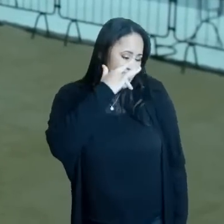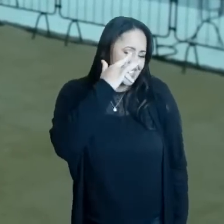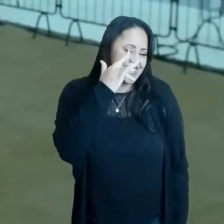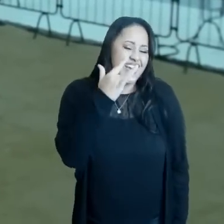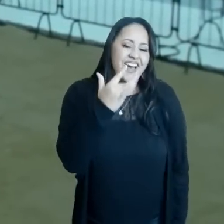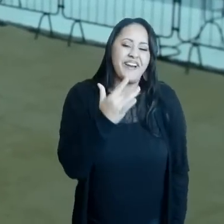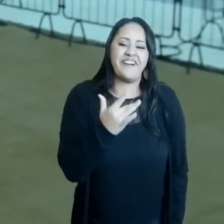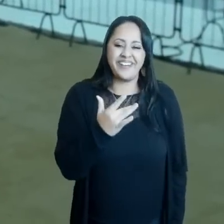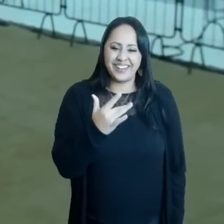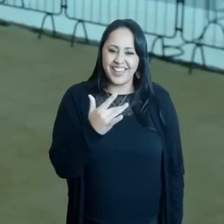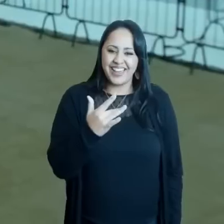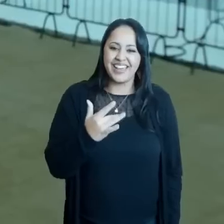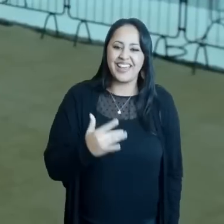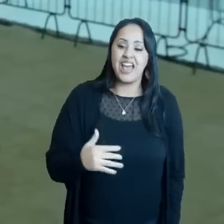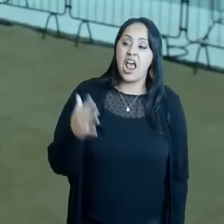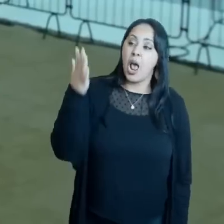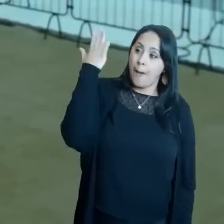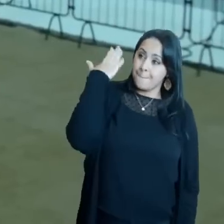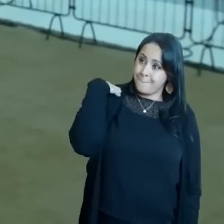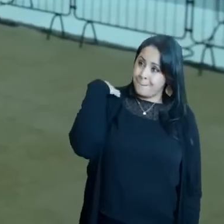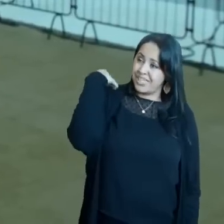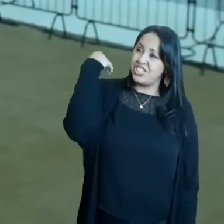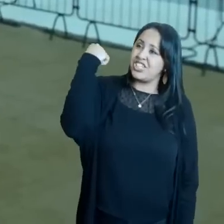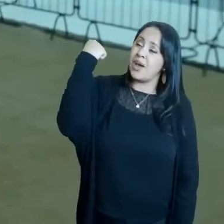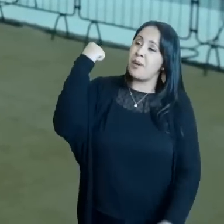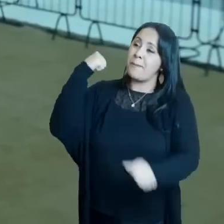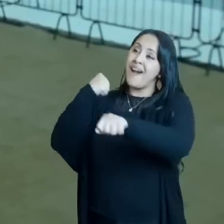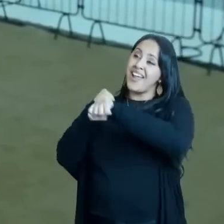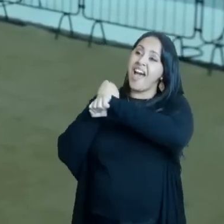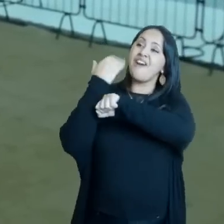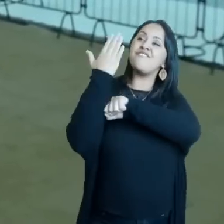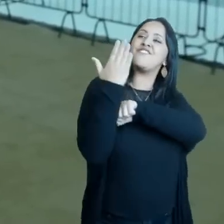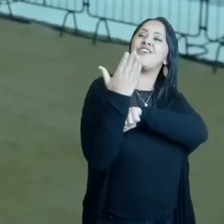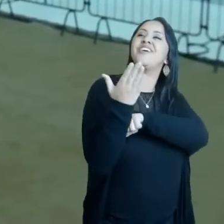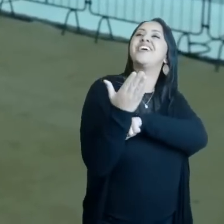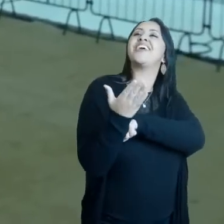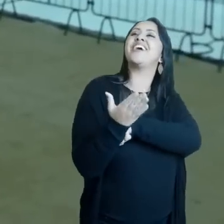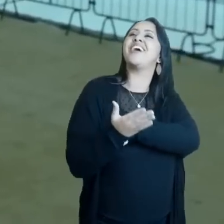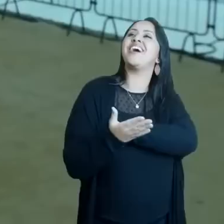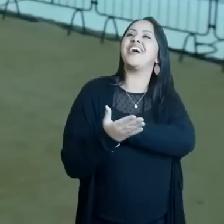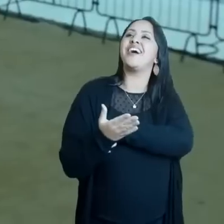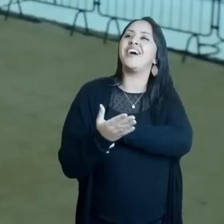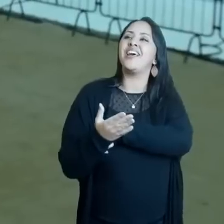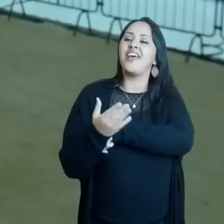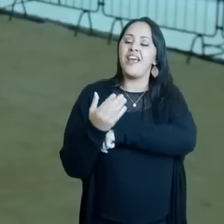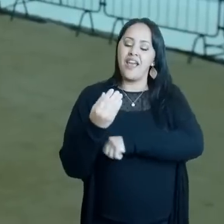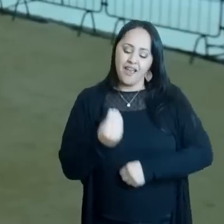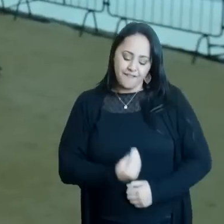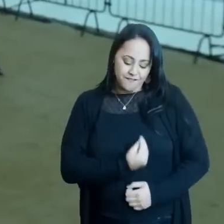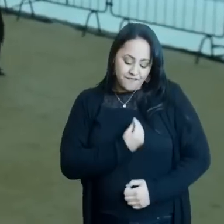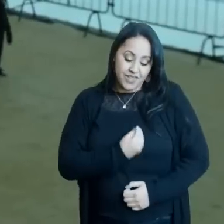toca nessa hora, me chama para fora,